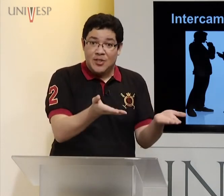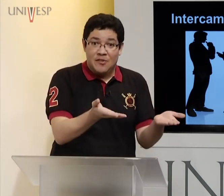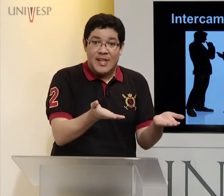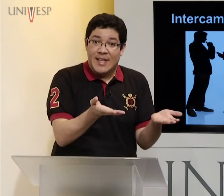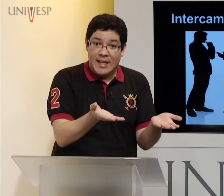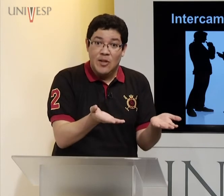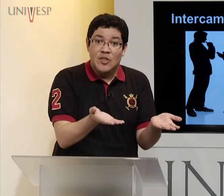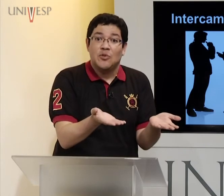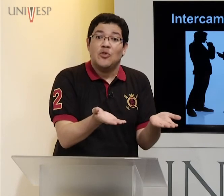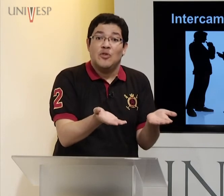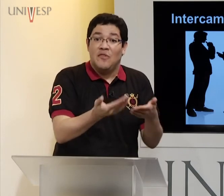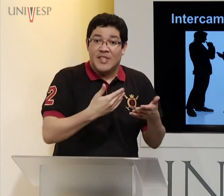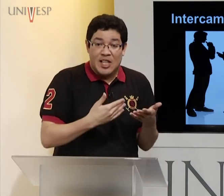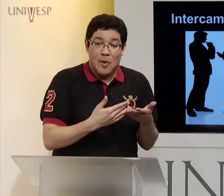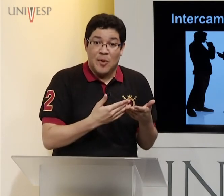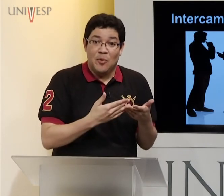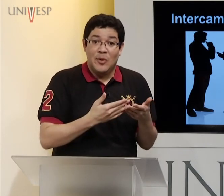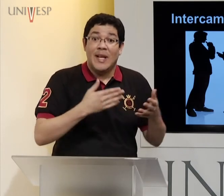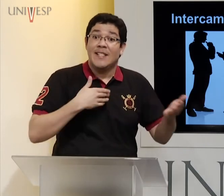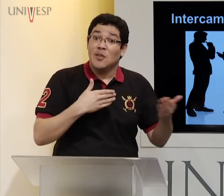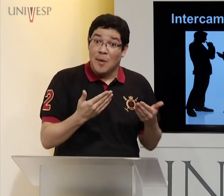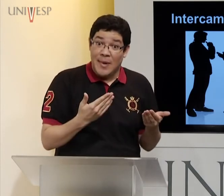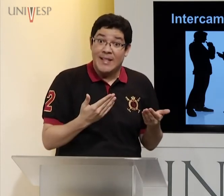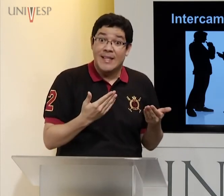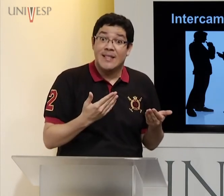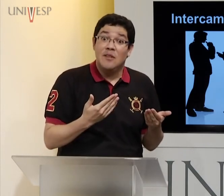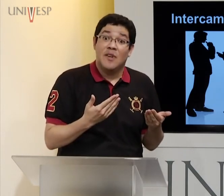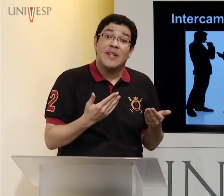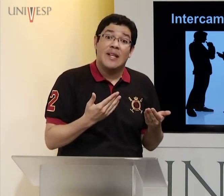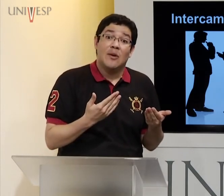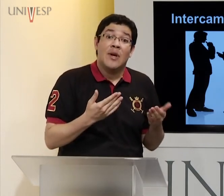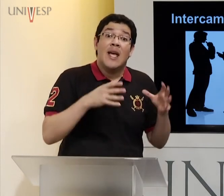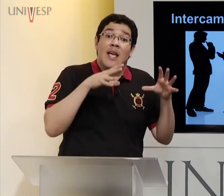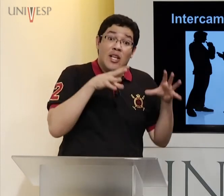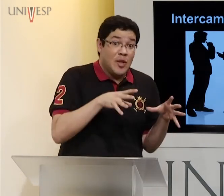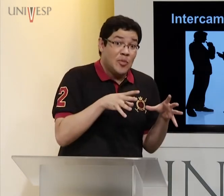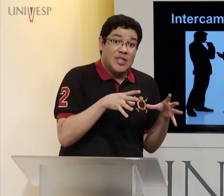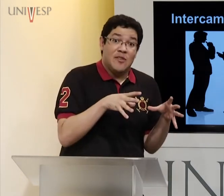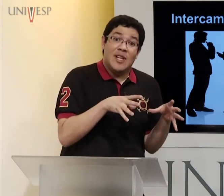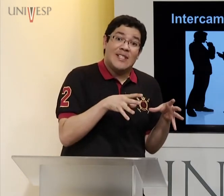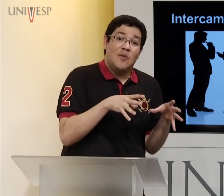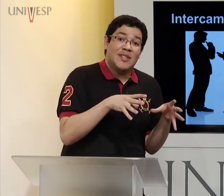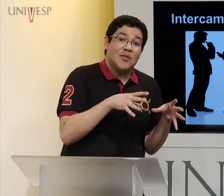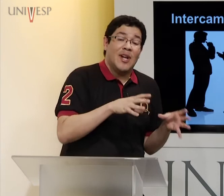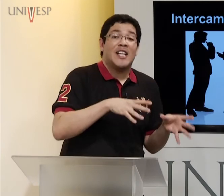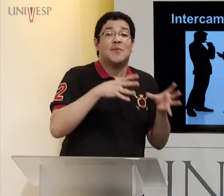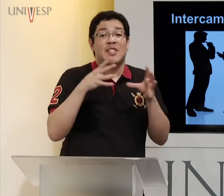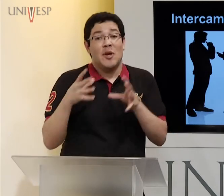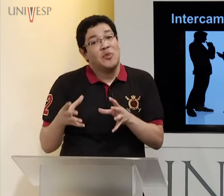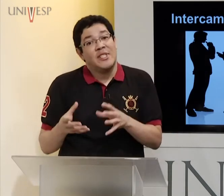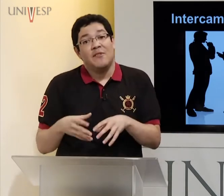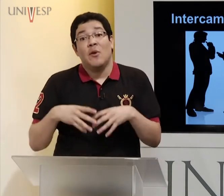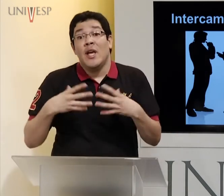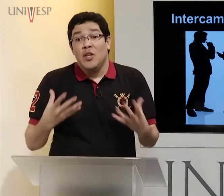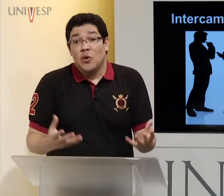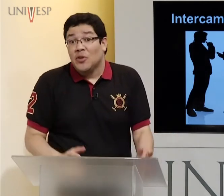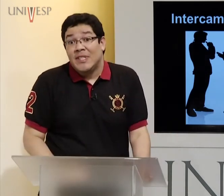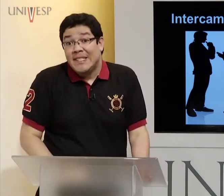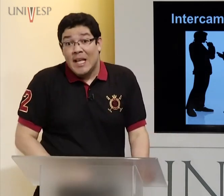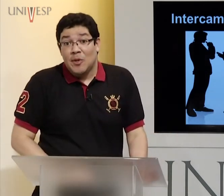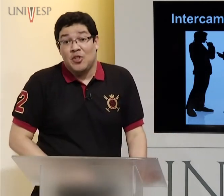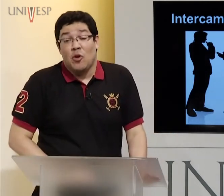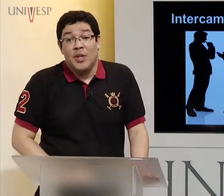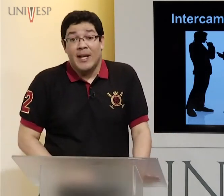vocês estivesse aqui no estúdio e me fizesse uma pergunta, esses papéis se inverteriam. Isso é possível nas línguas naturais, mas não é possível em